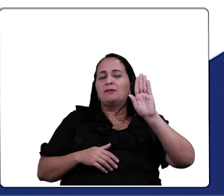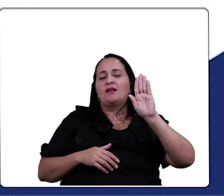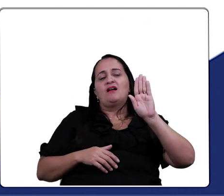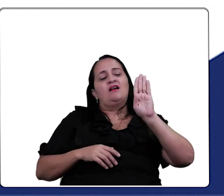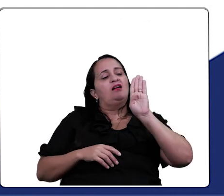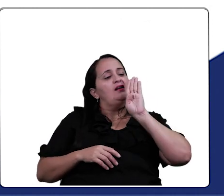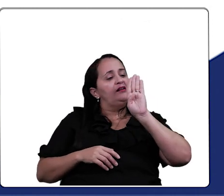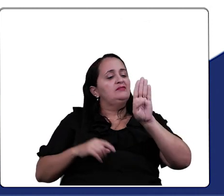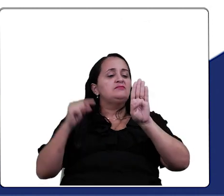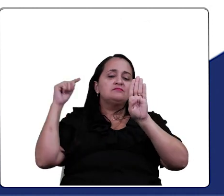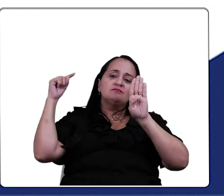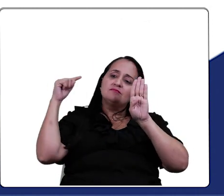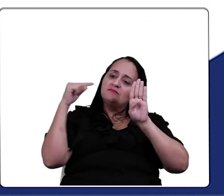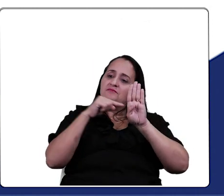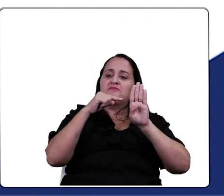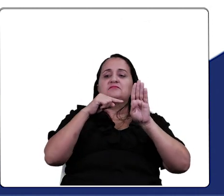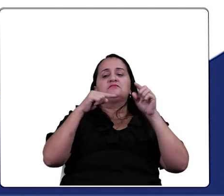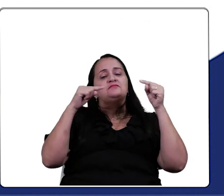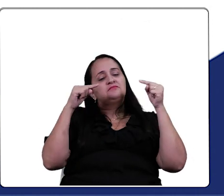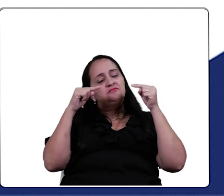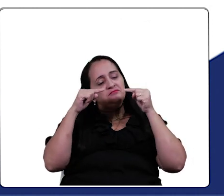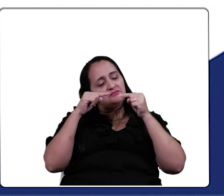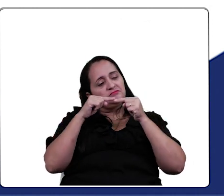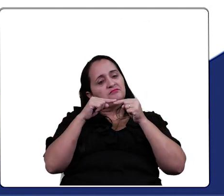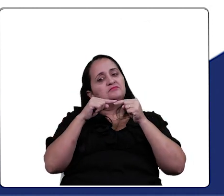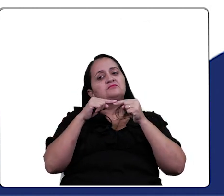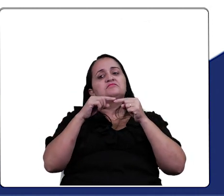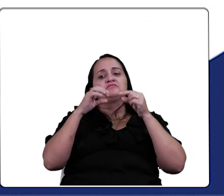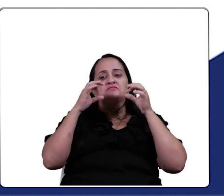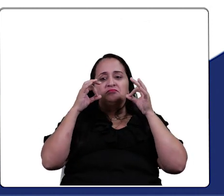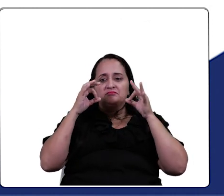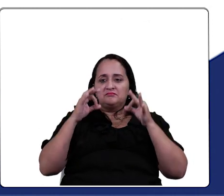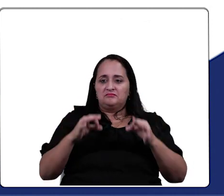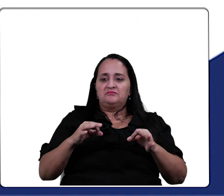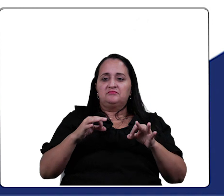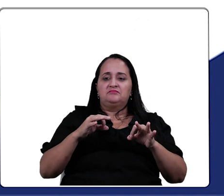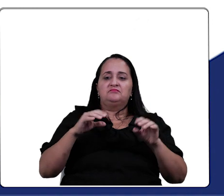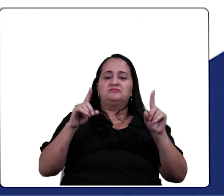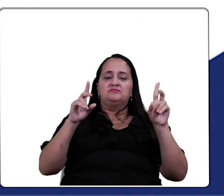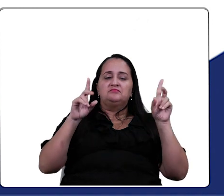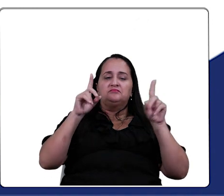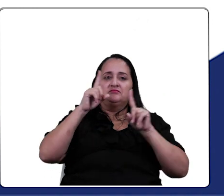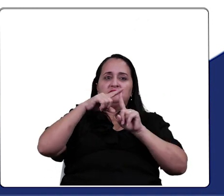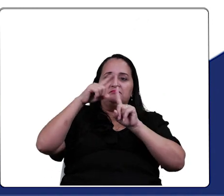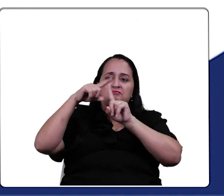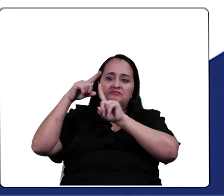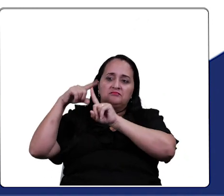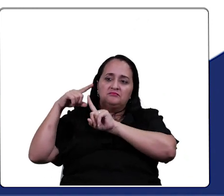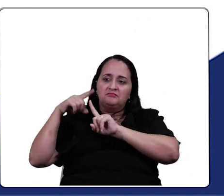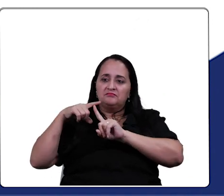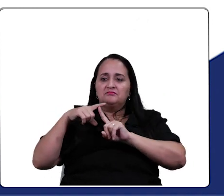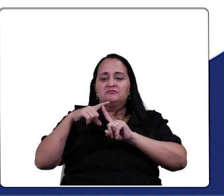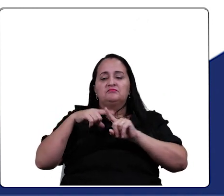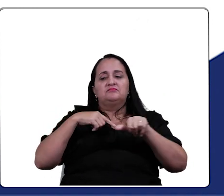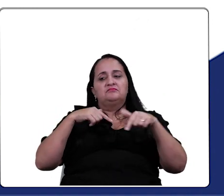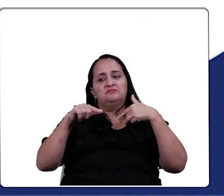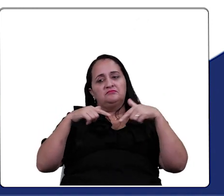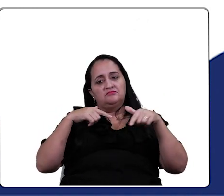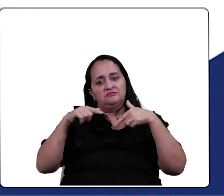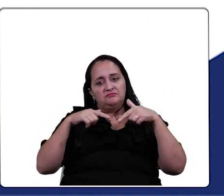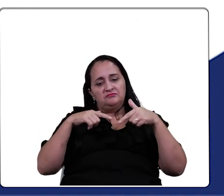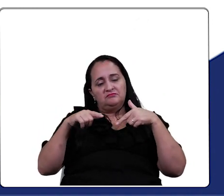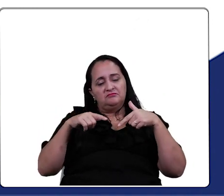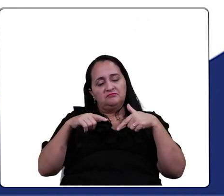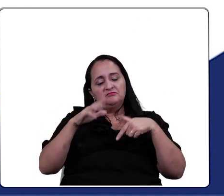que este texto, o assunto, abordou os tipos de empregos que